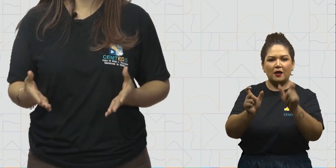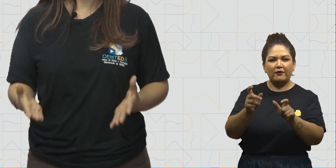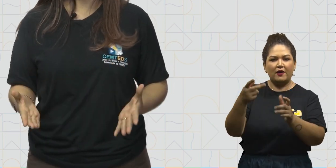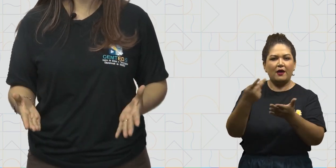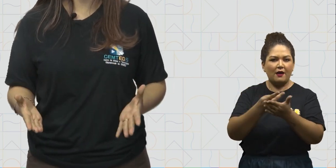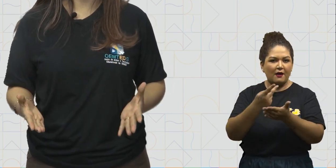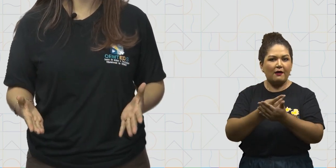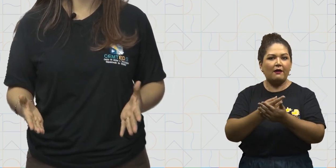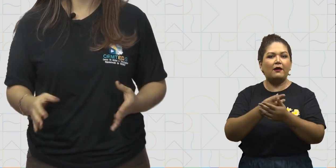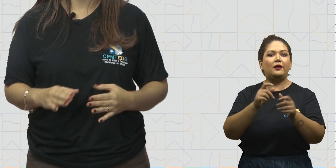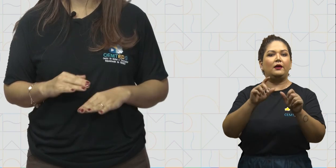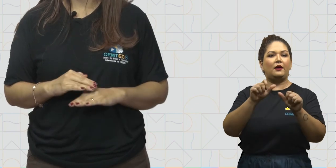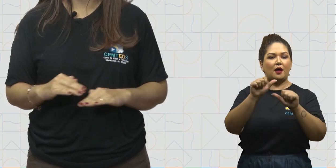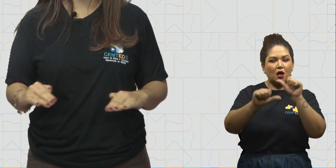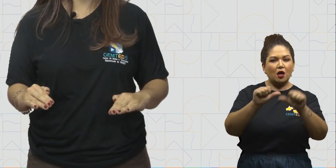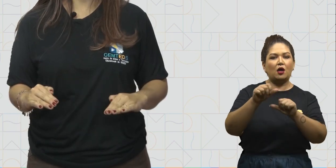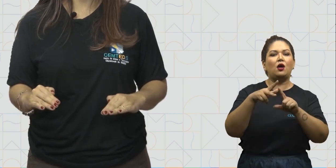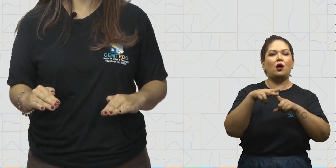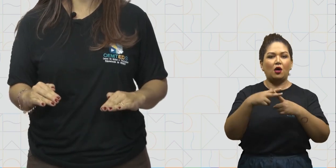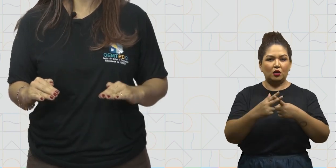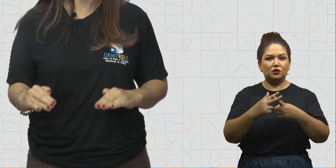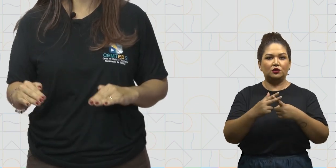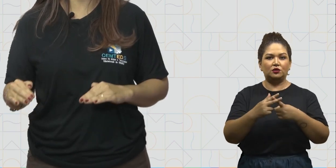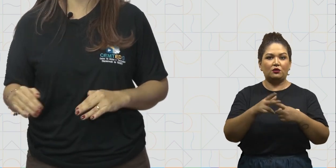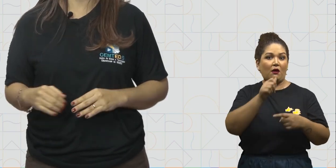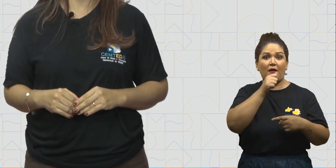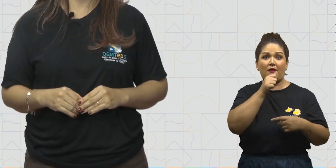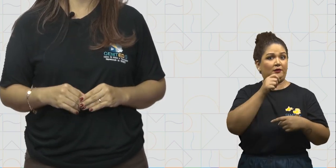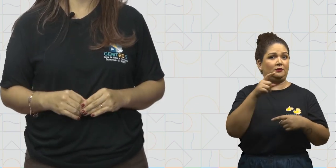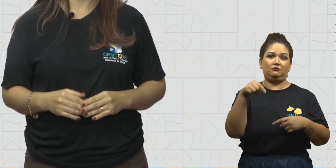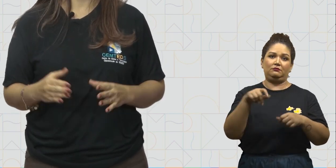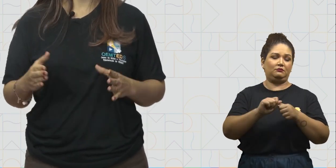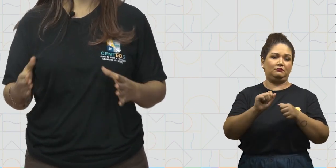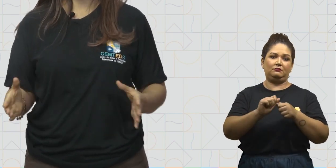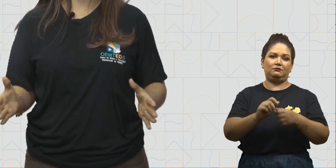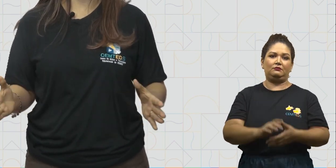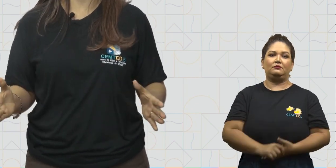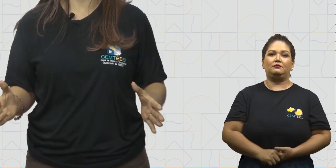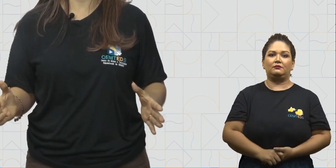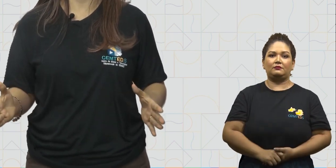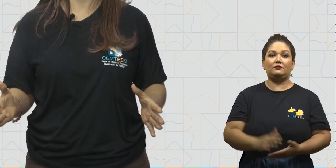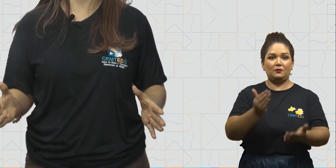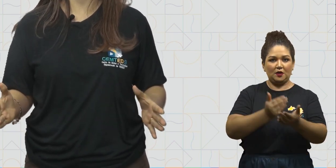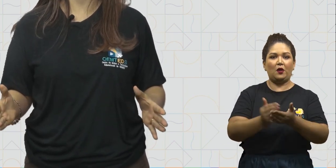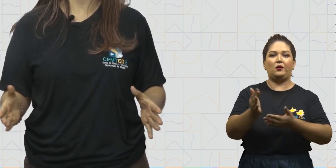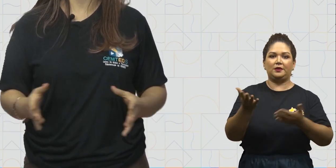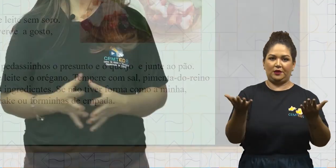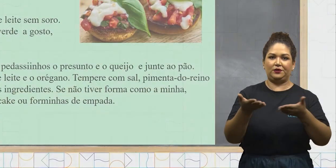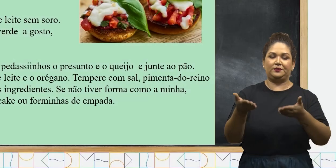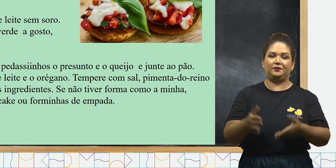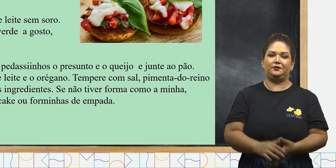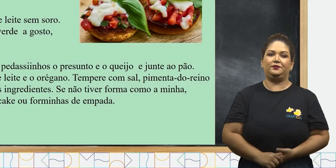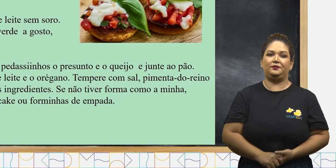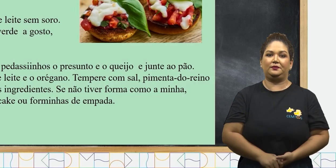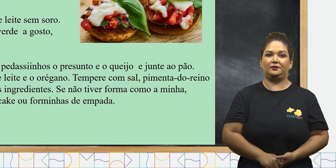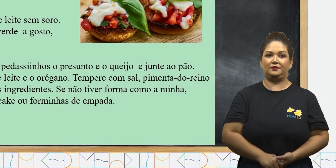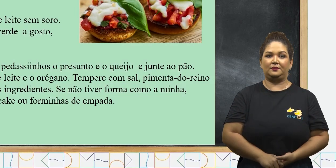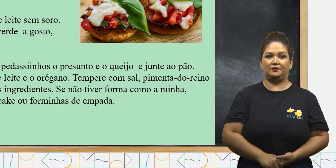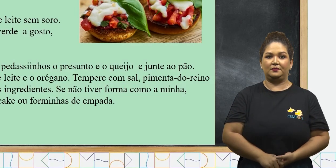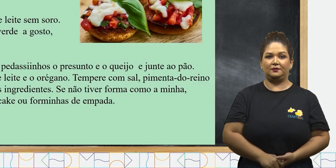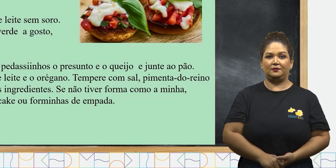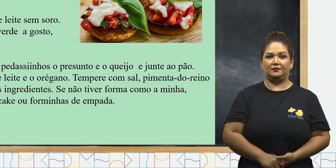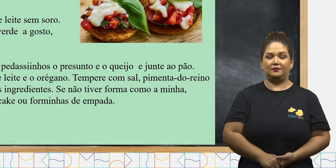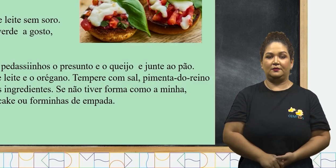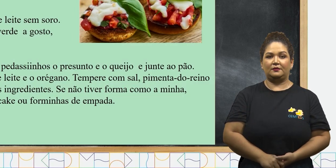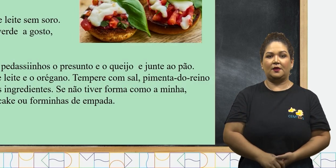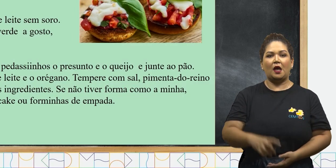ortográficos? Pontuação? Não revisamos nada disso até agora. Vamos iniciar esta parte? Veja,